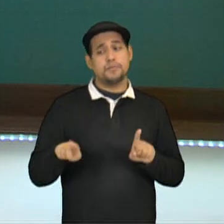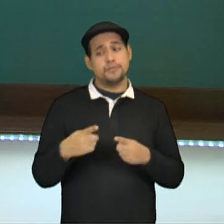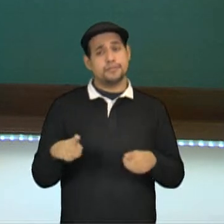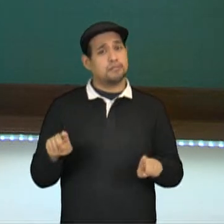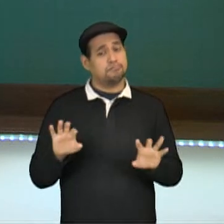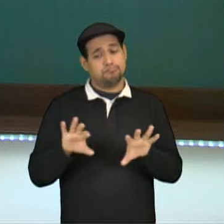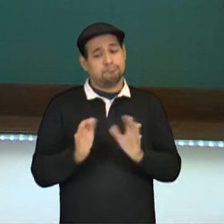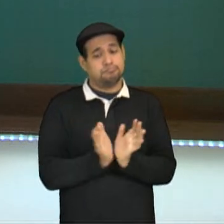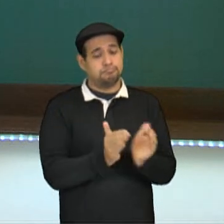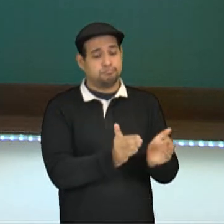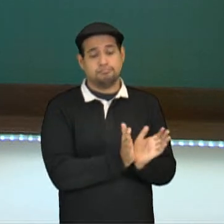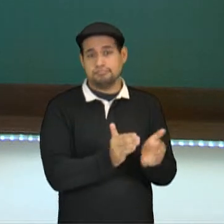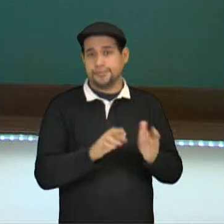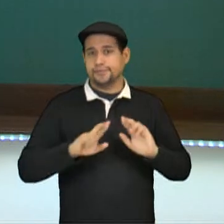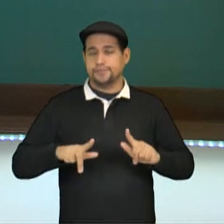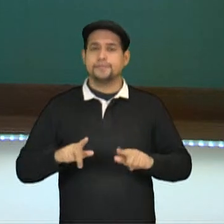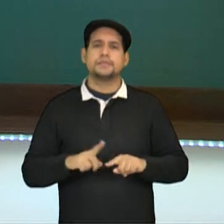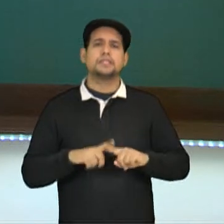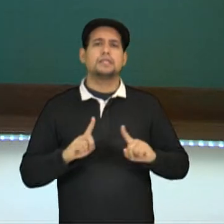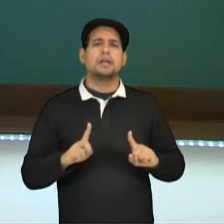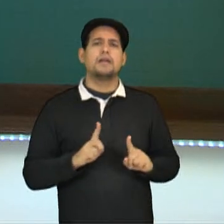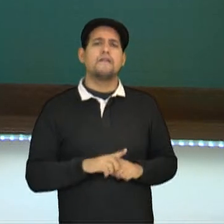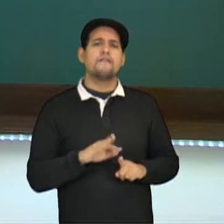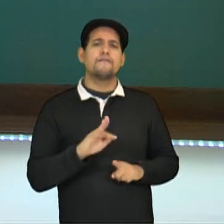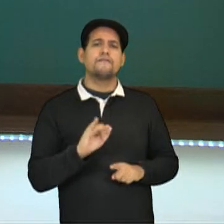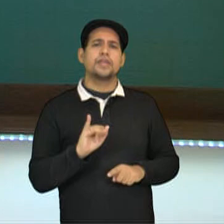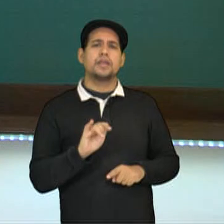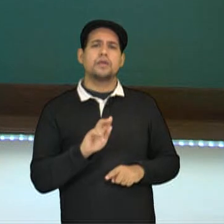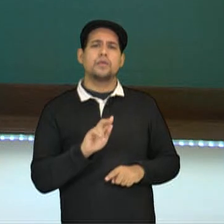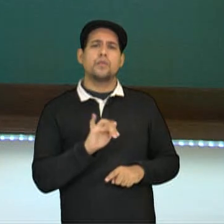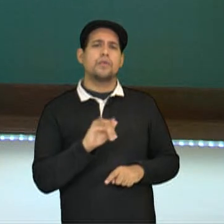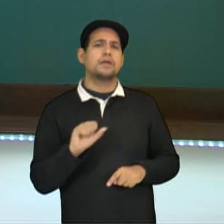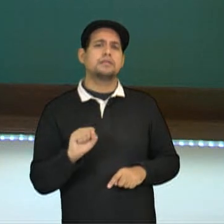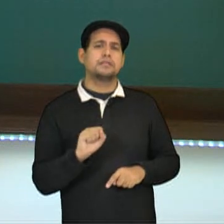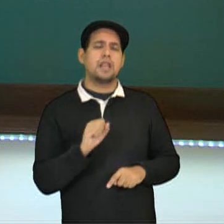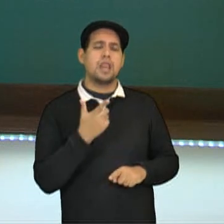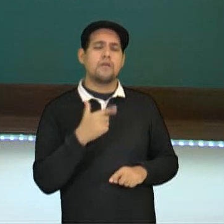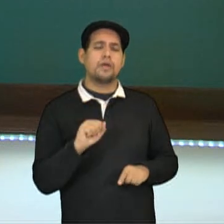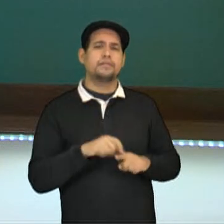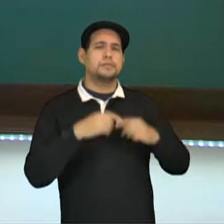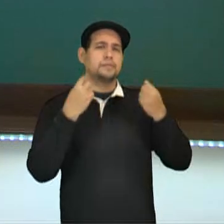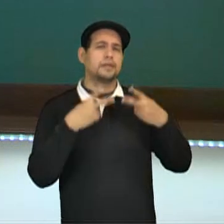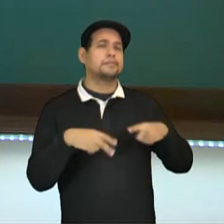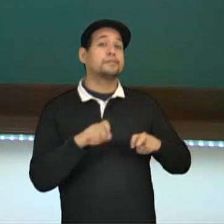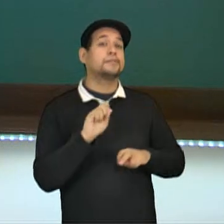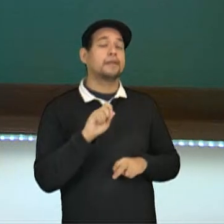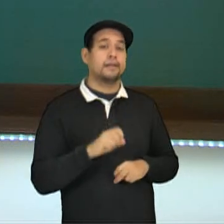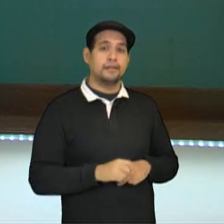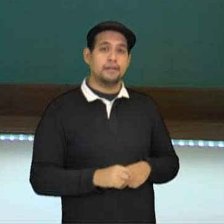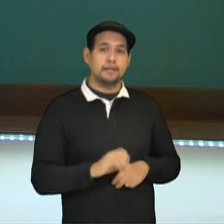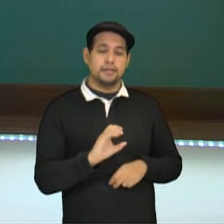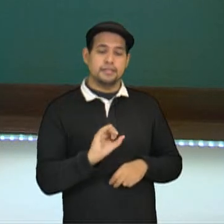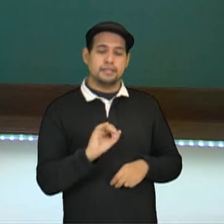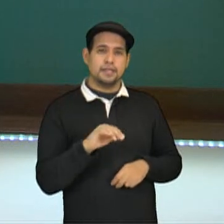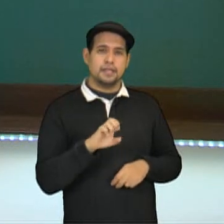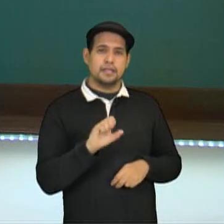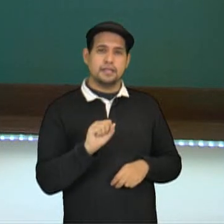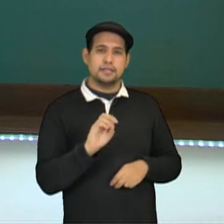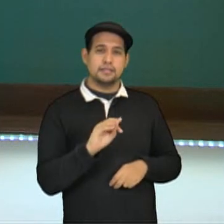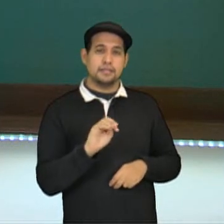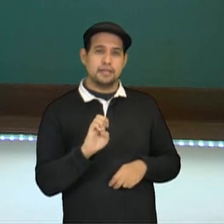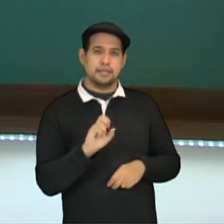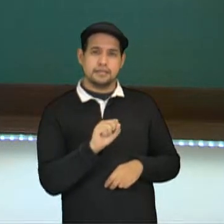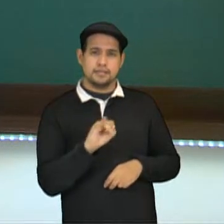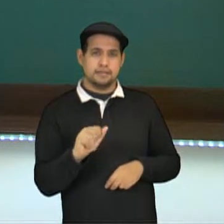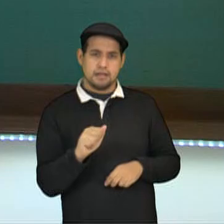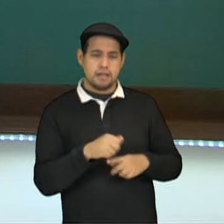da música. Figuras de linguagem, a gente vai falar aqui sobre a sinestesia. Lembra que são recursos que os autores usam para deixar o texto